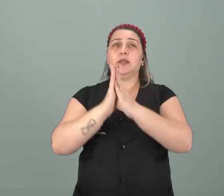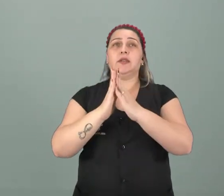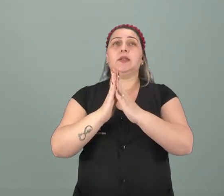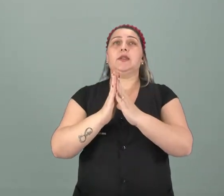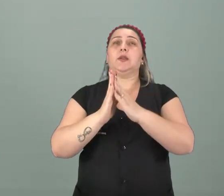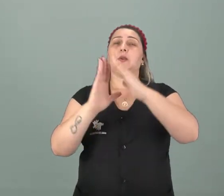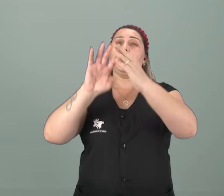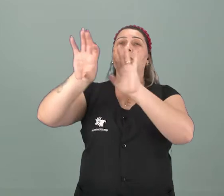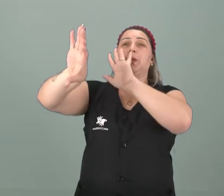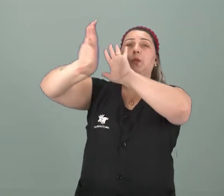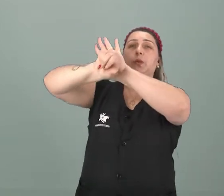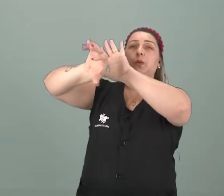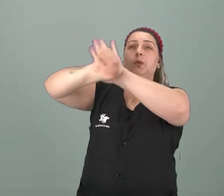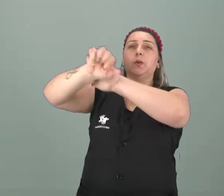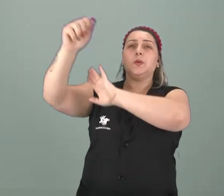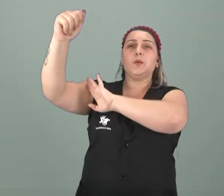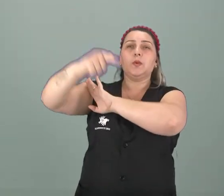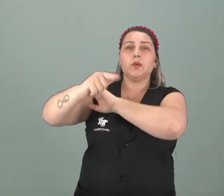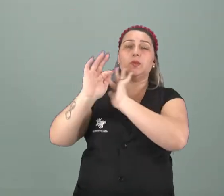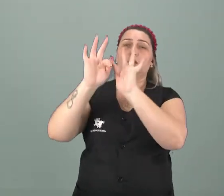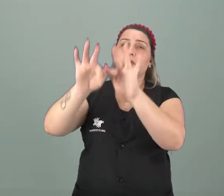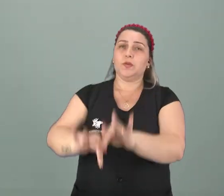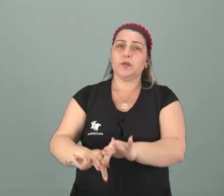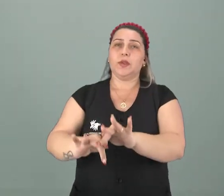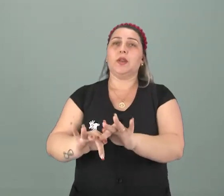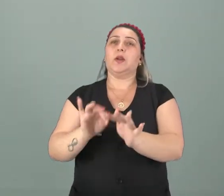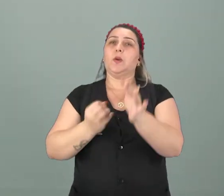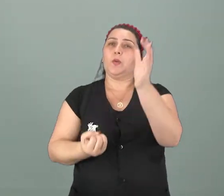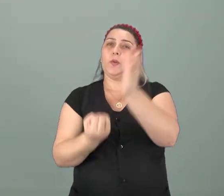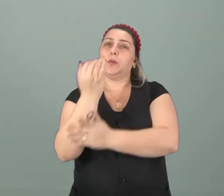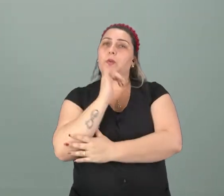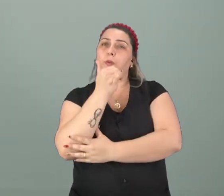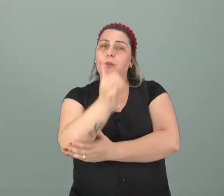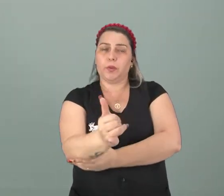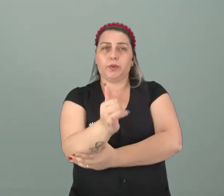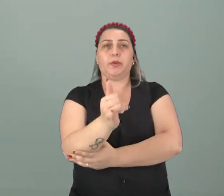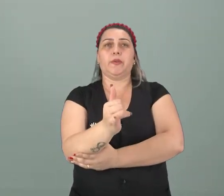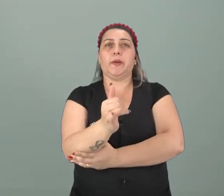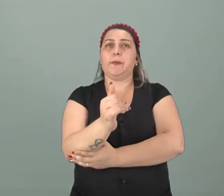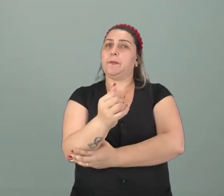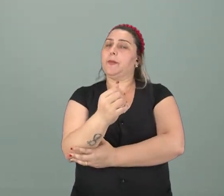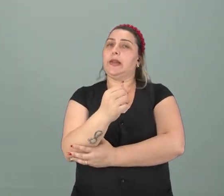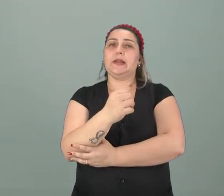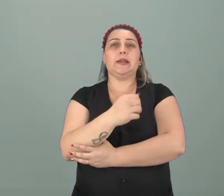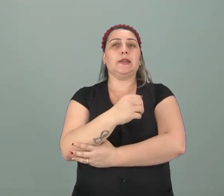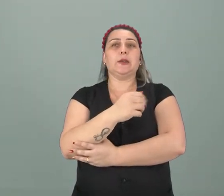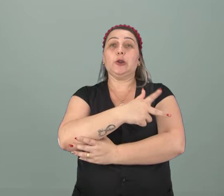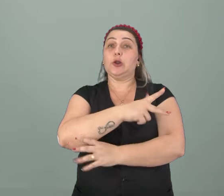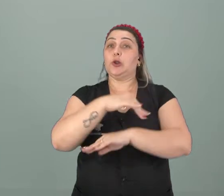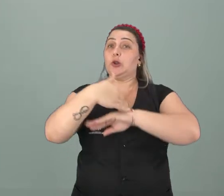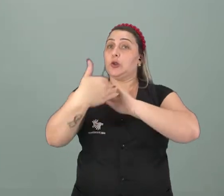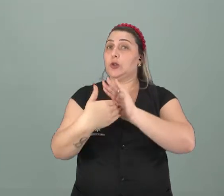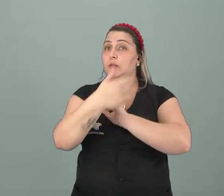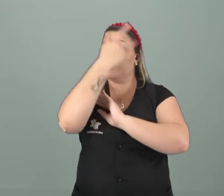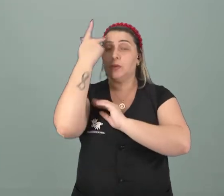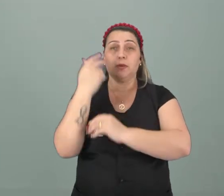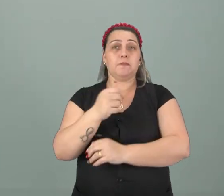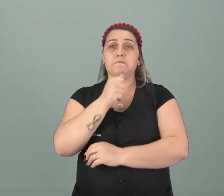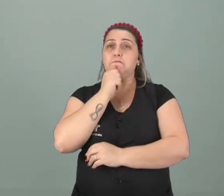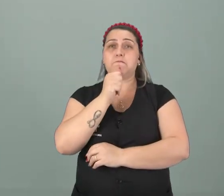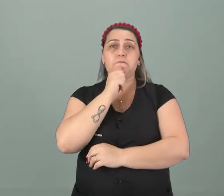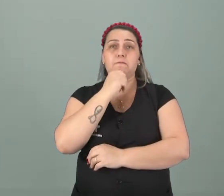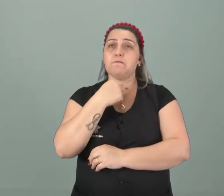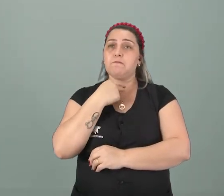vão captar energia solar e, ao final de um processo, produzir energia, né? Então, é algo que não está acessível ainda à maioria da